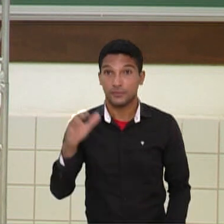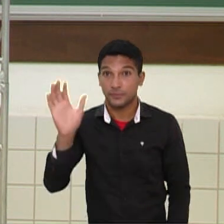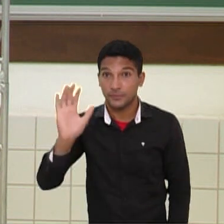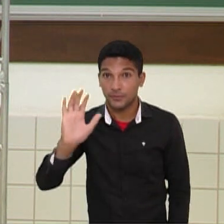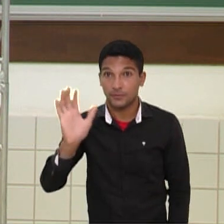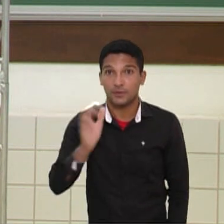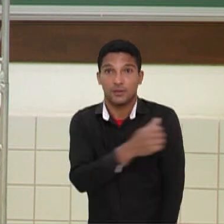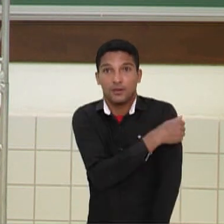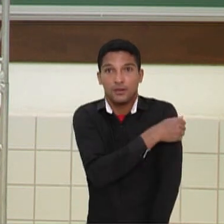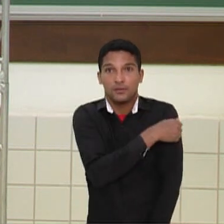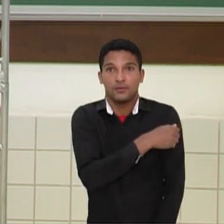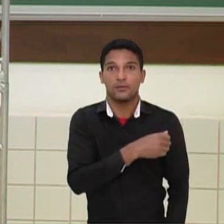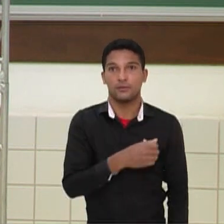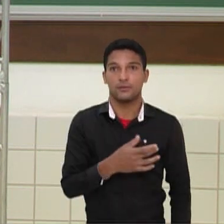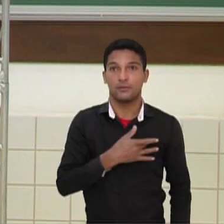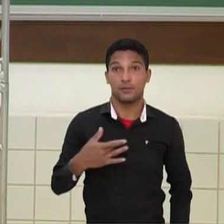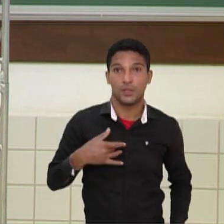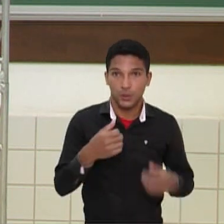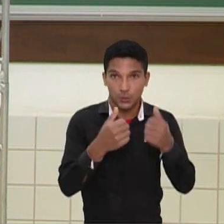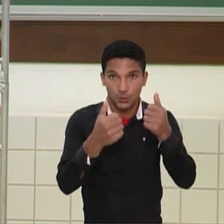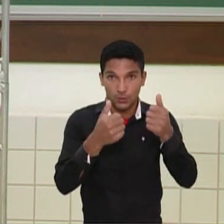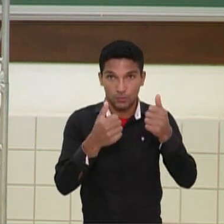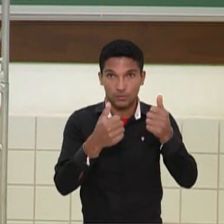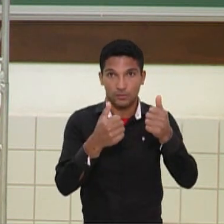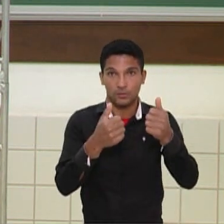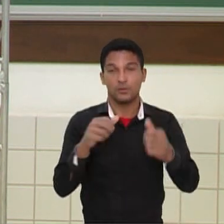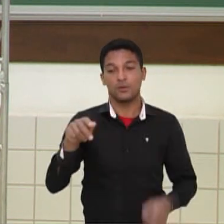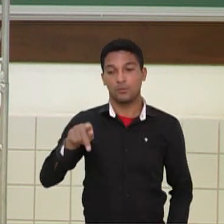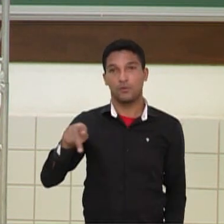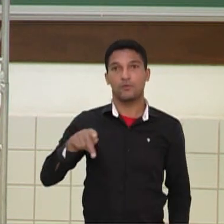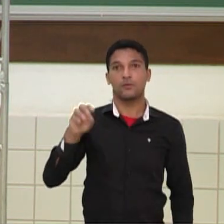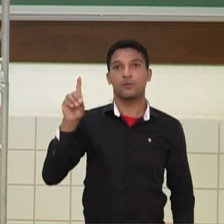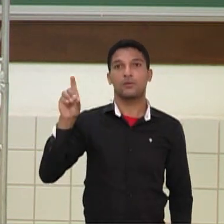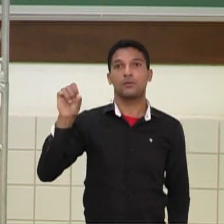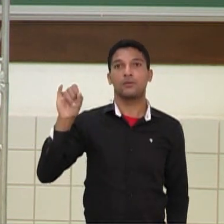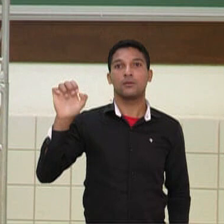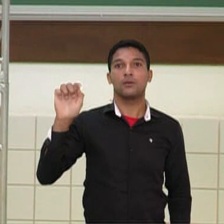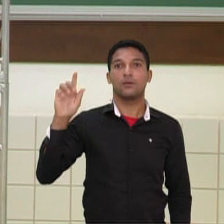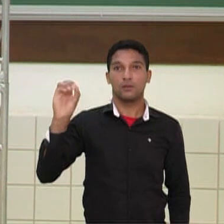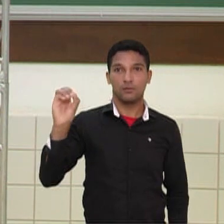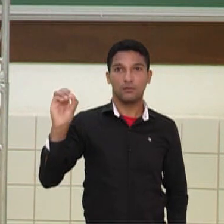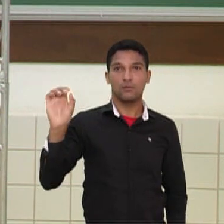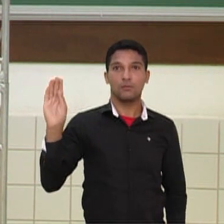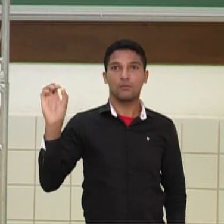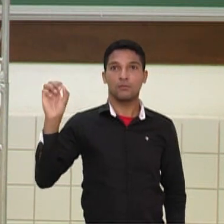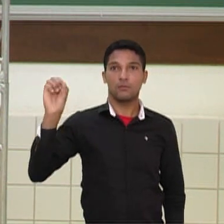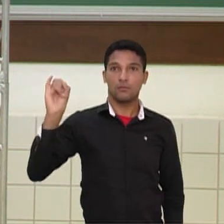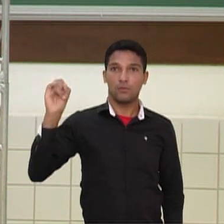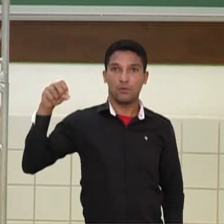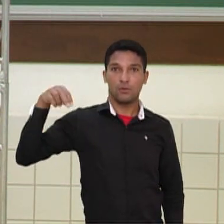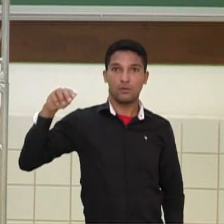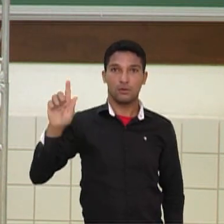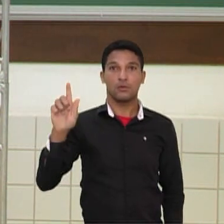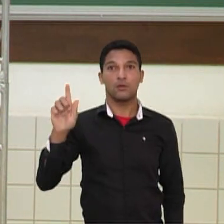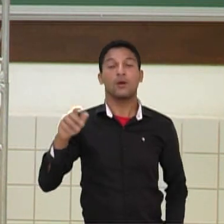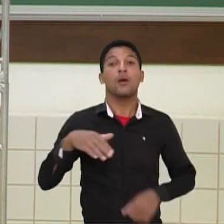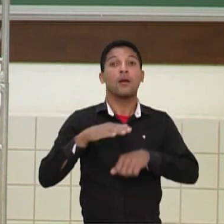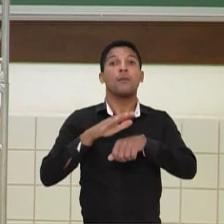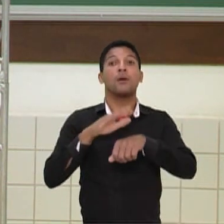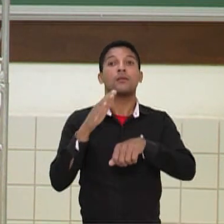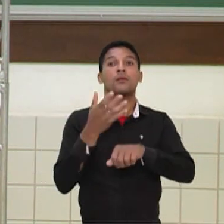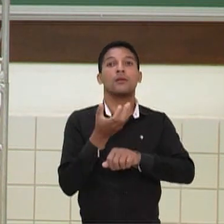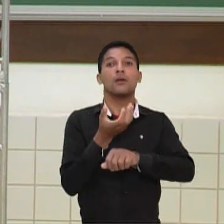Olá, alunos, tudo bem? Bom, sou o professor Diego Boing, estou aqui para mais uma aula de matemática, mas antes da nossa aula a gente tem